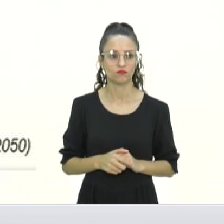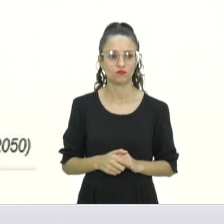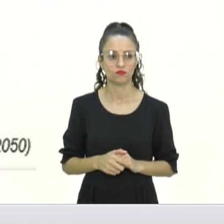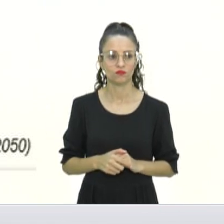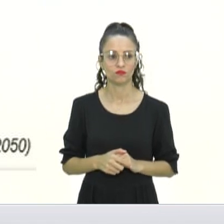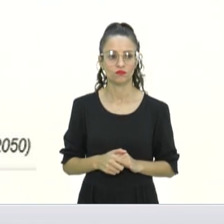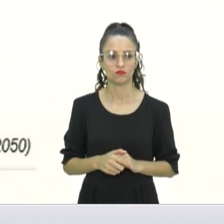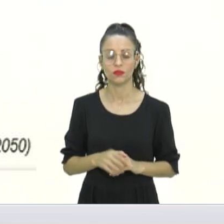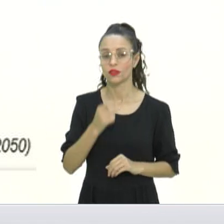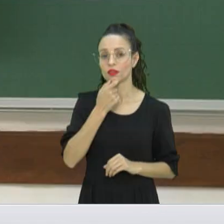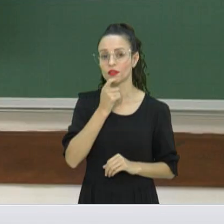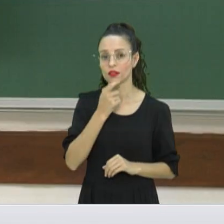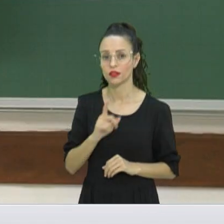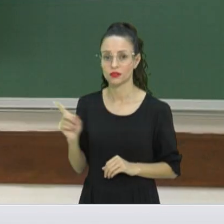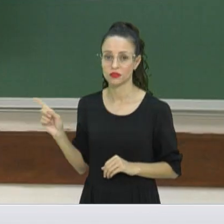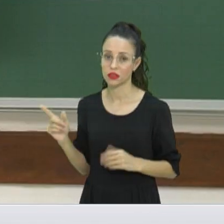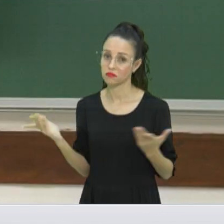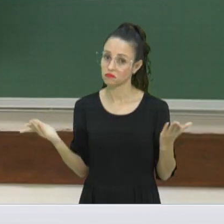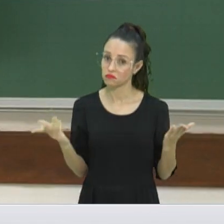Reino Unido, ou seja,